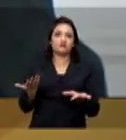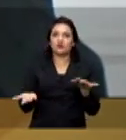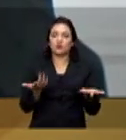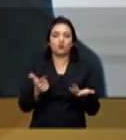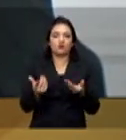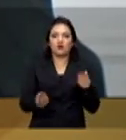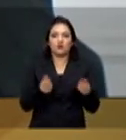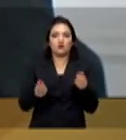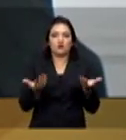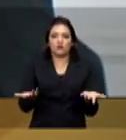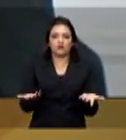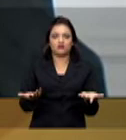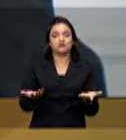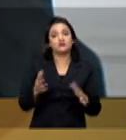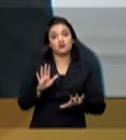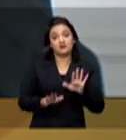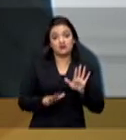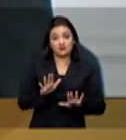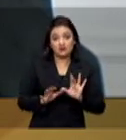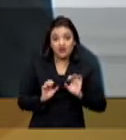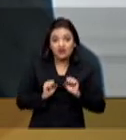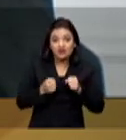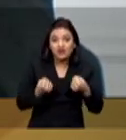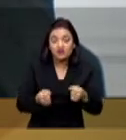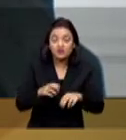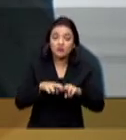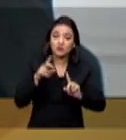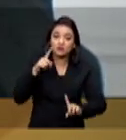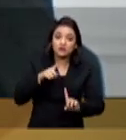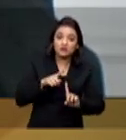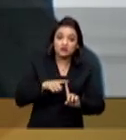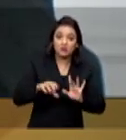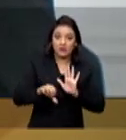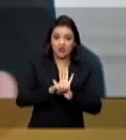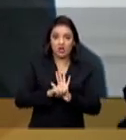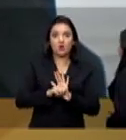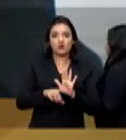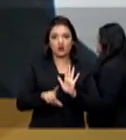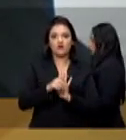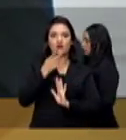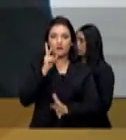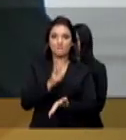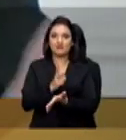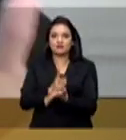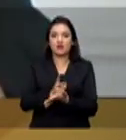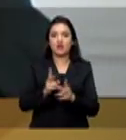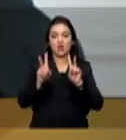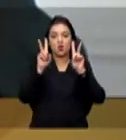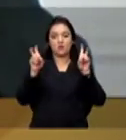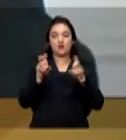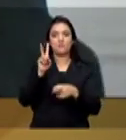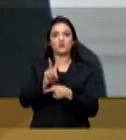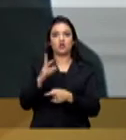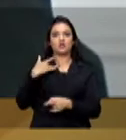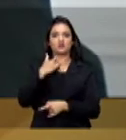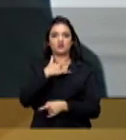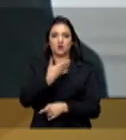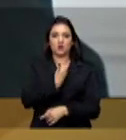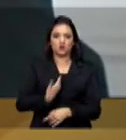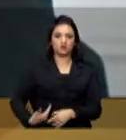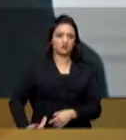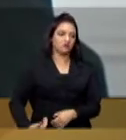defendida pelos tipos penais, o legislador classifica como as mesmas. É a proteção à saúde pública, enquanto no caso